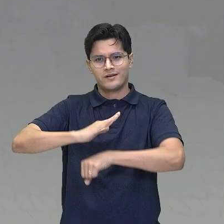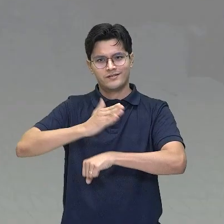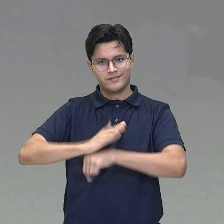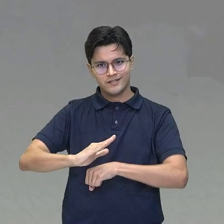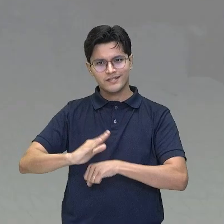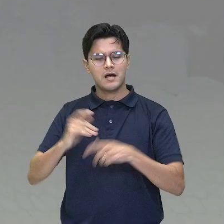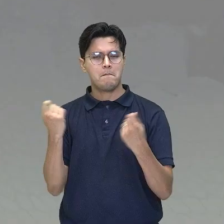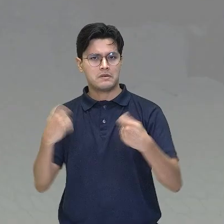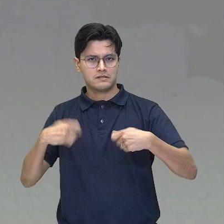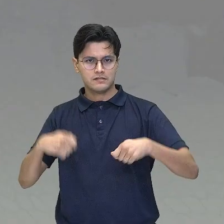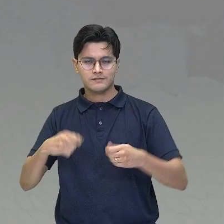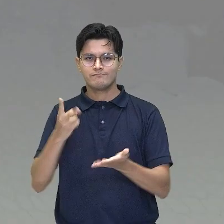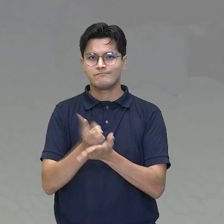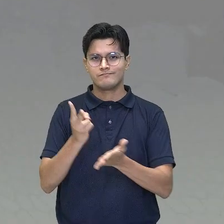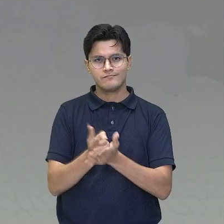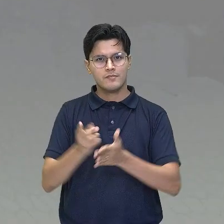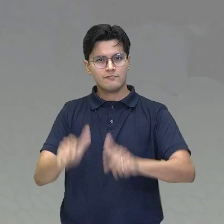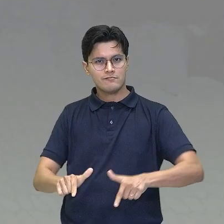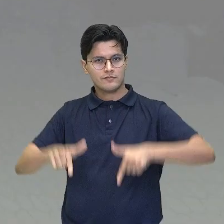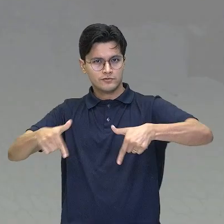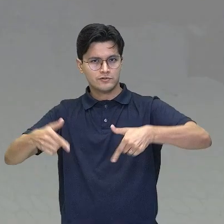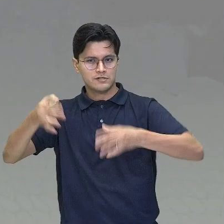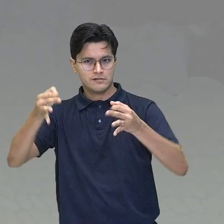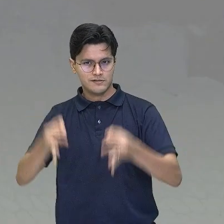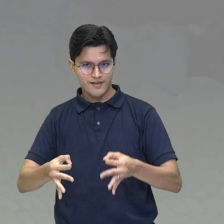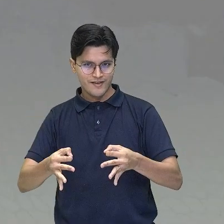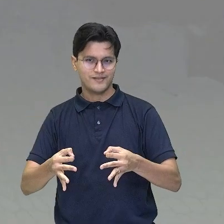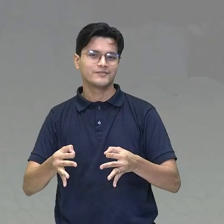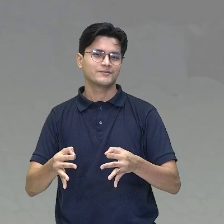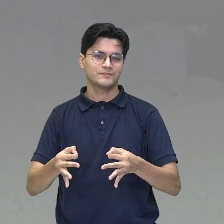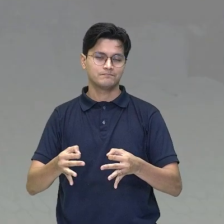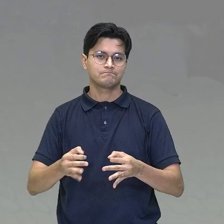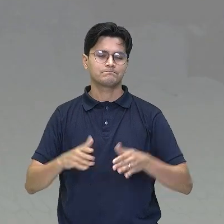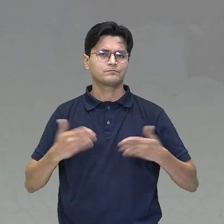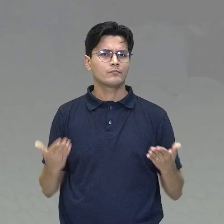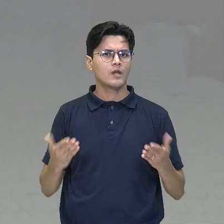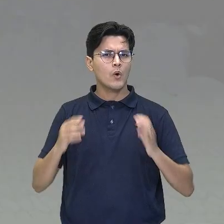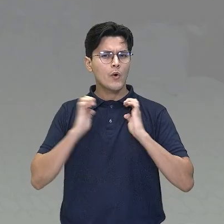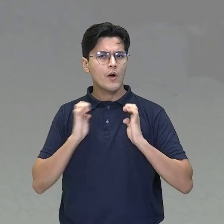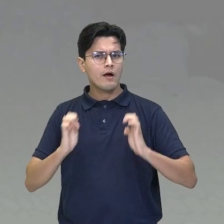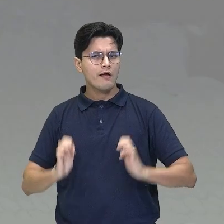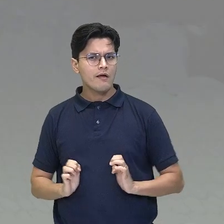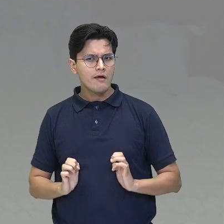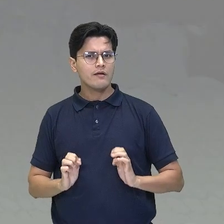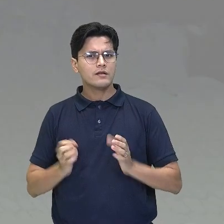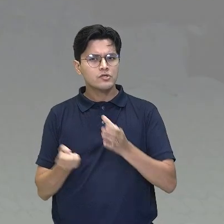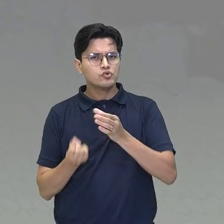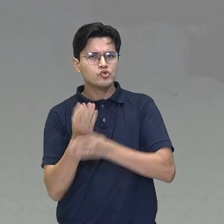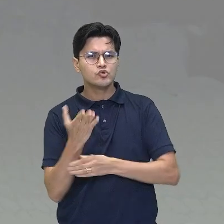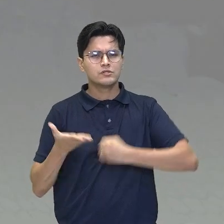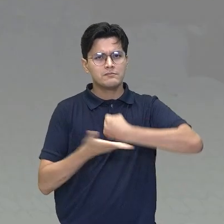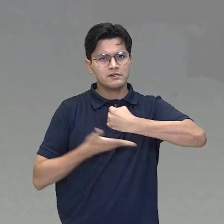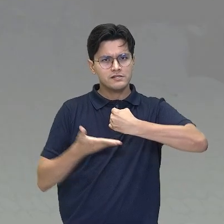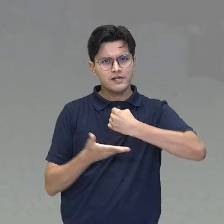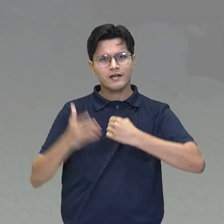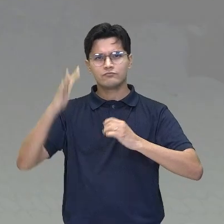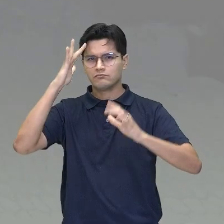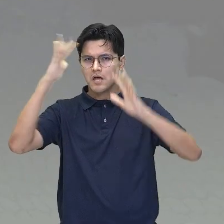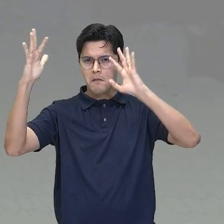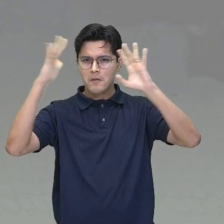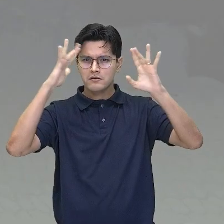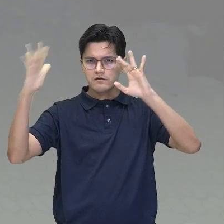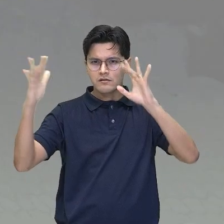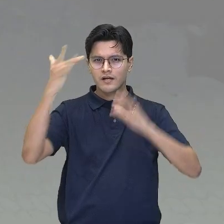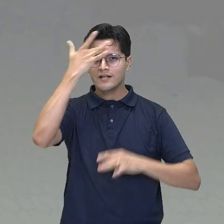é certo e o que é bom. A ética ela não nasce do imaginário das pessoas, mas ela nasce